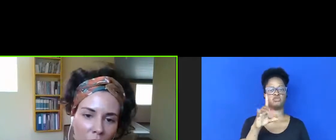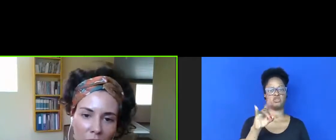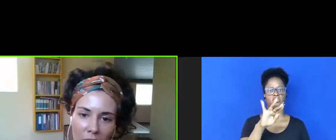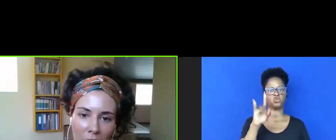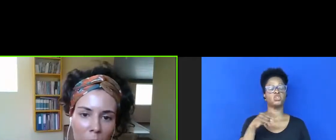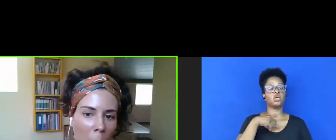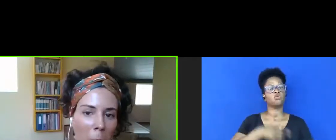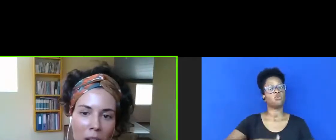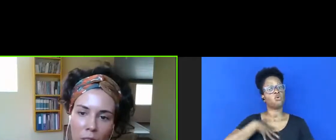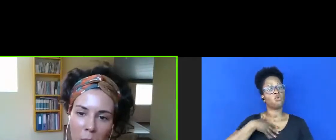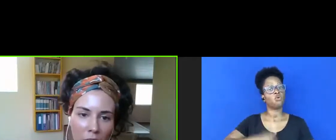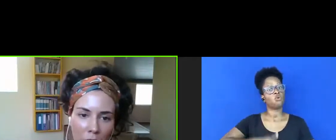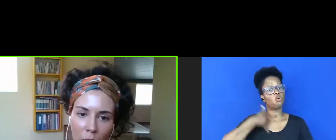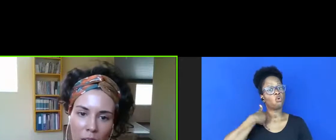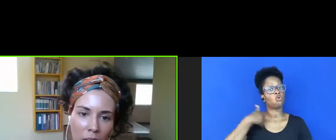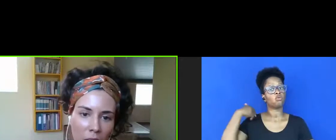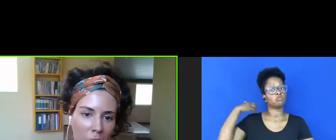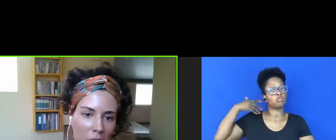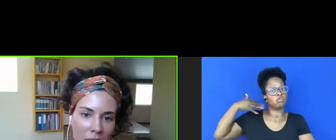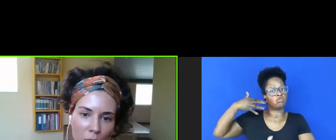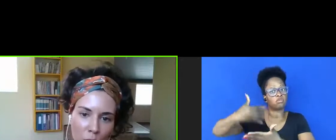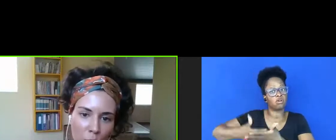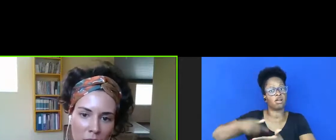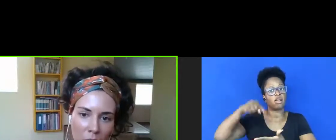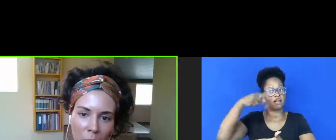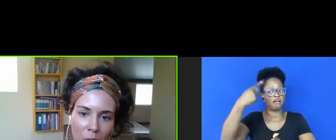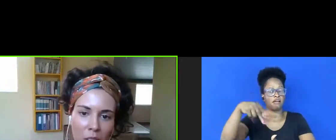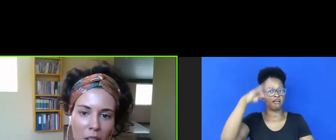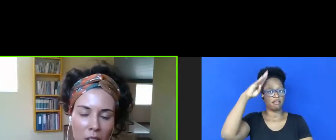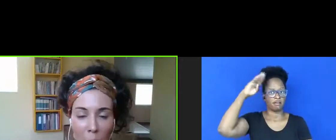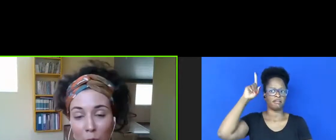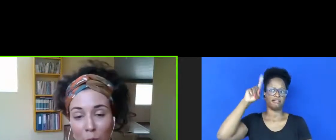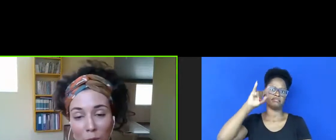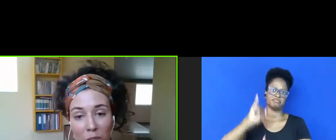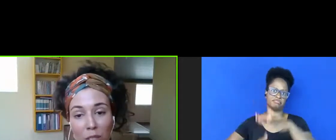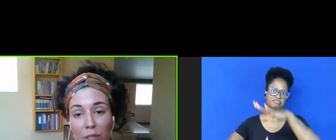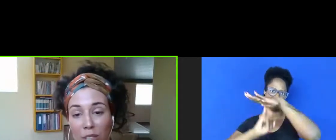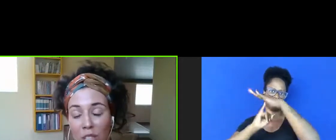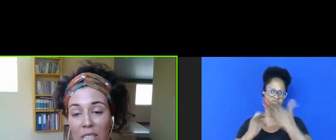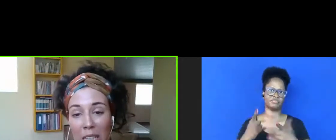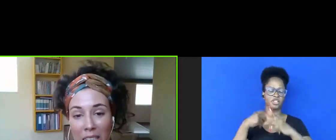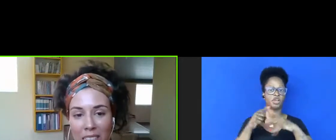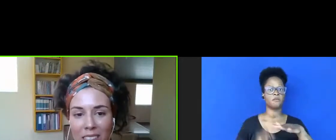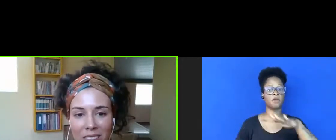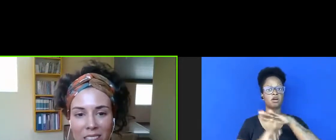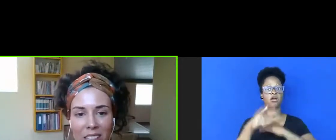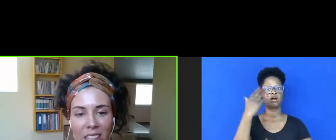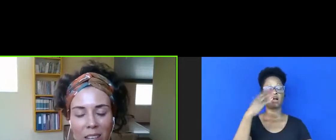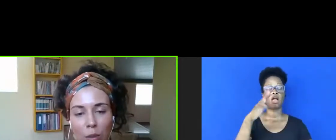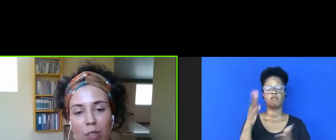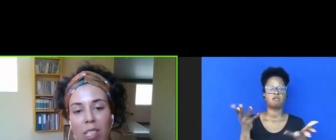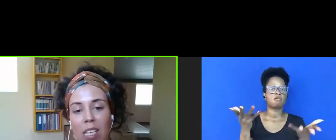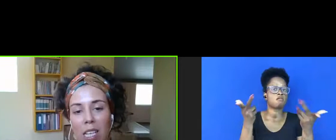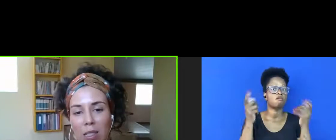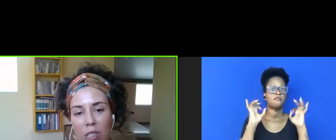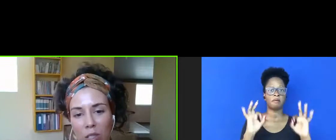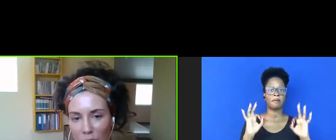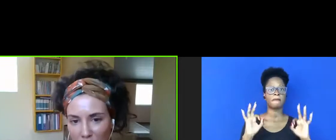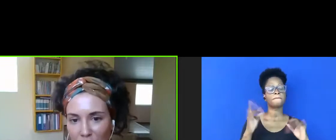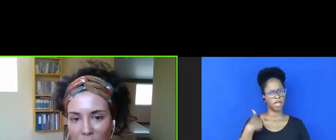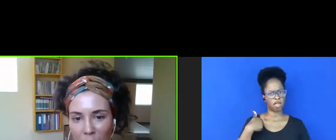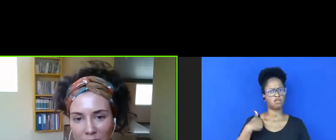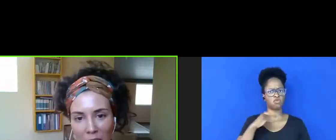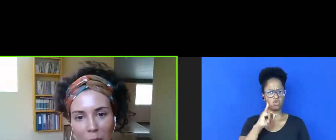orgulho de ter trilhado a maior parte da minha trajetória acadêmica nessa instituição, que é uma instituição científica de excelência. Eu fiz a